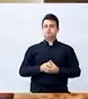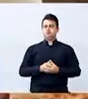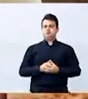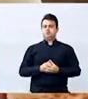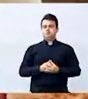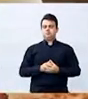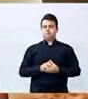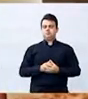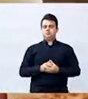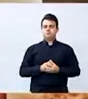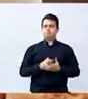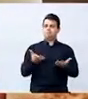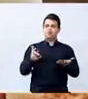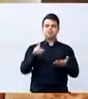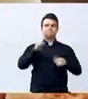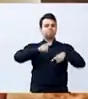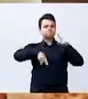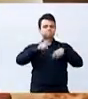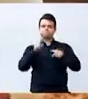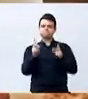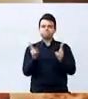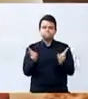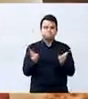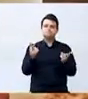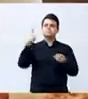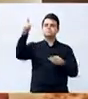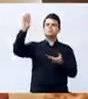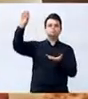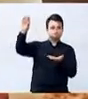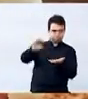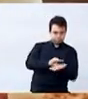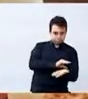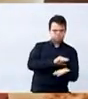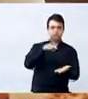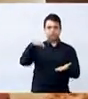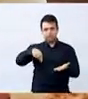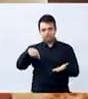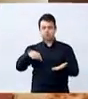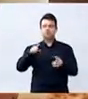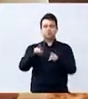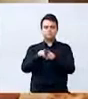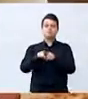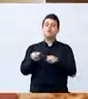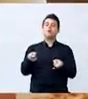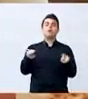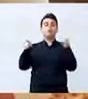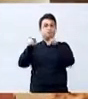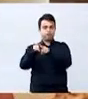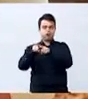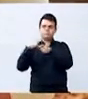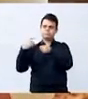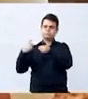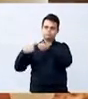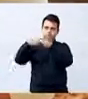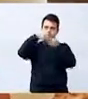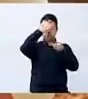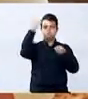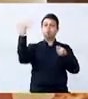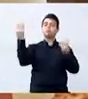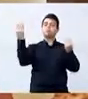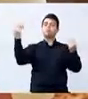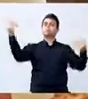mas o recurso que nós temos são mesmo os repasses da Prefeitura, né? Das prefeituras conveniadas, que é pelo número de pacientes que